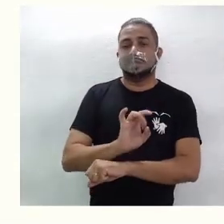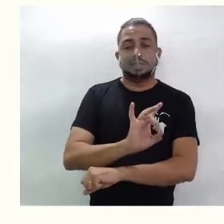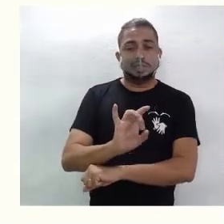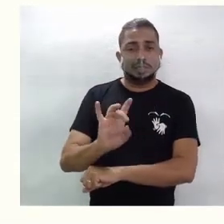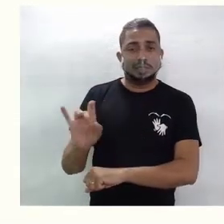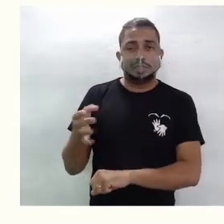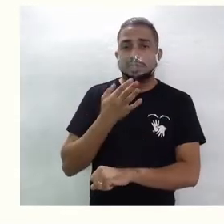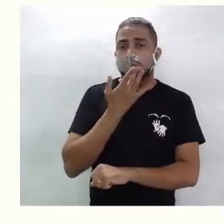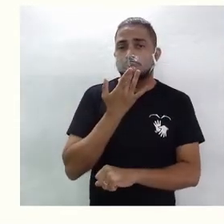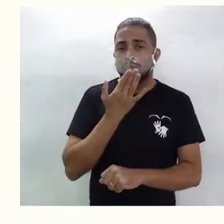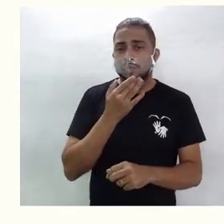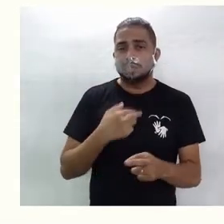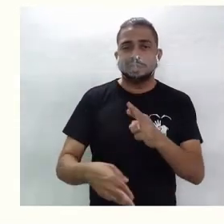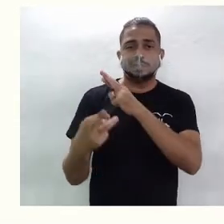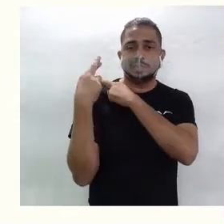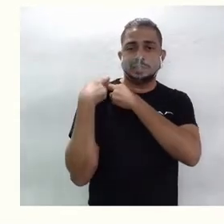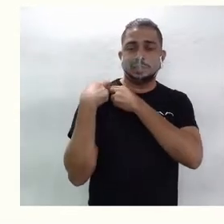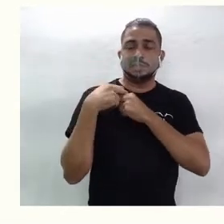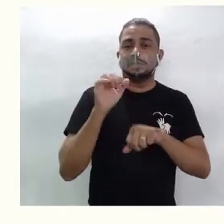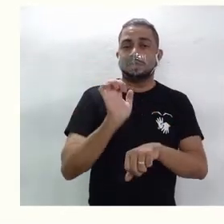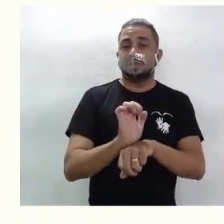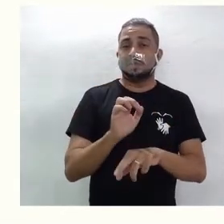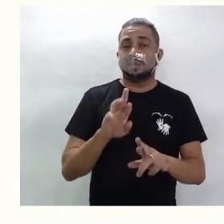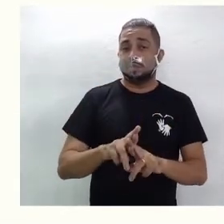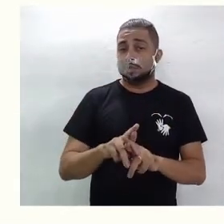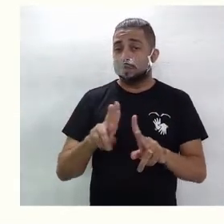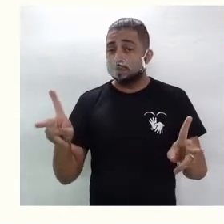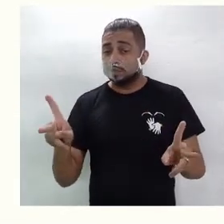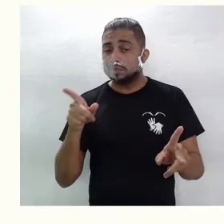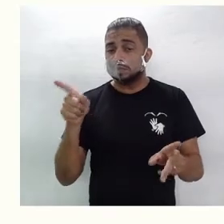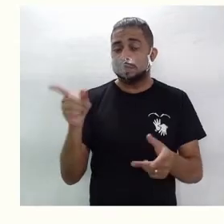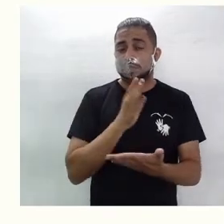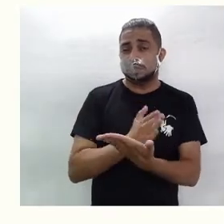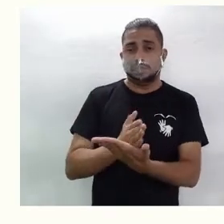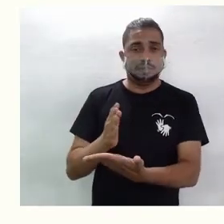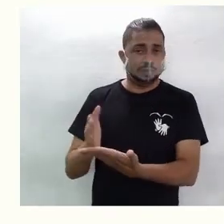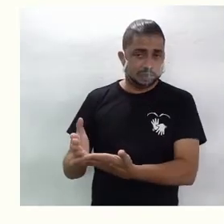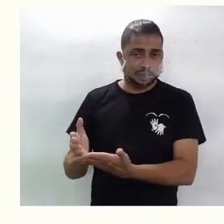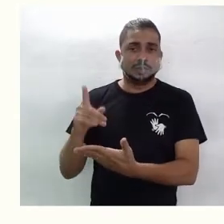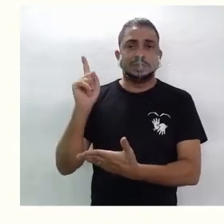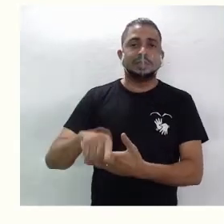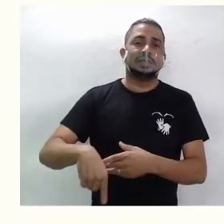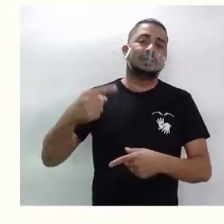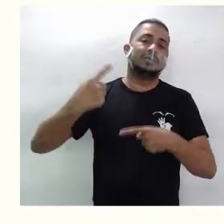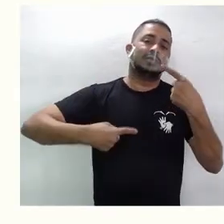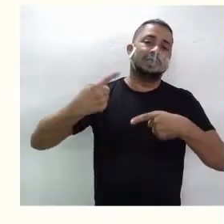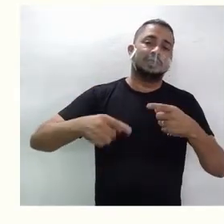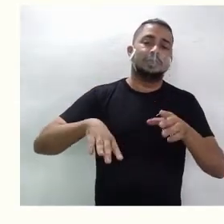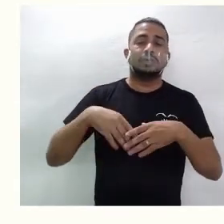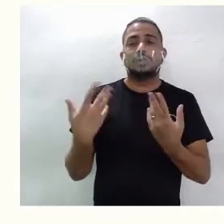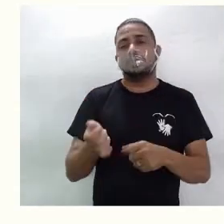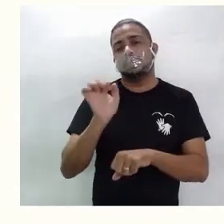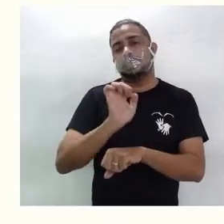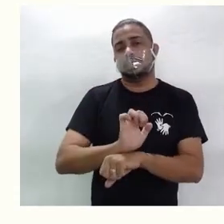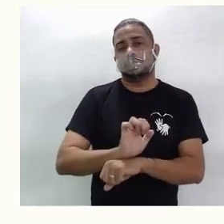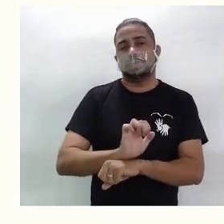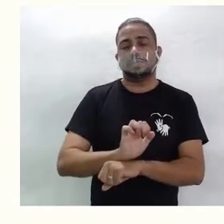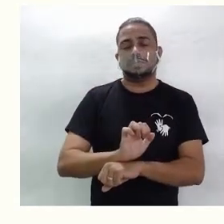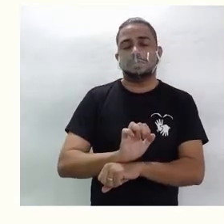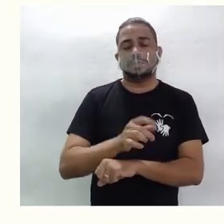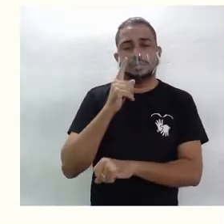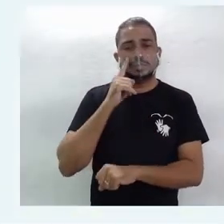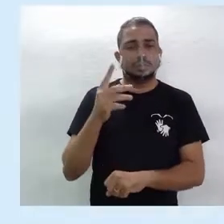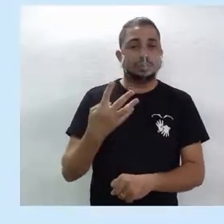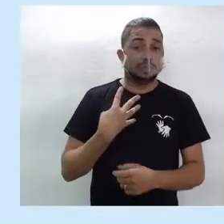dessa representa um estado diferente e essa divisão é chamada de divisão política ou divisão de estados, tá, gente? Olha para